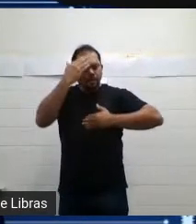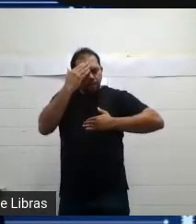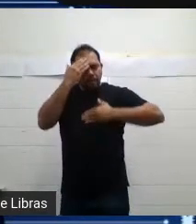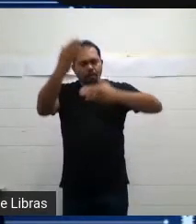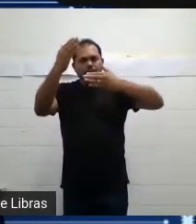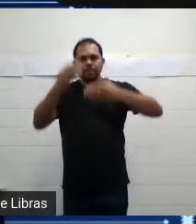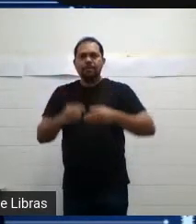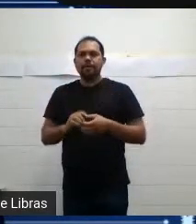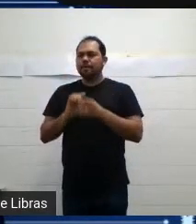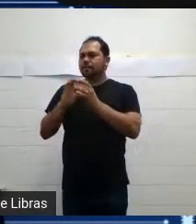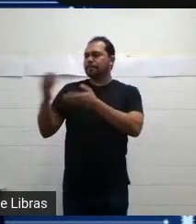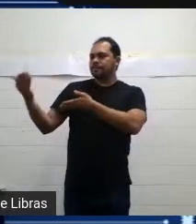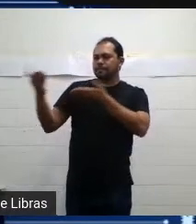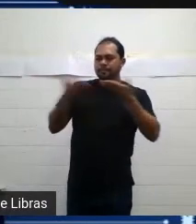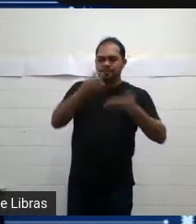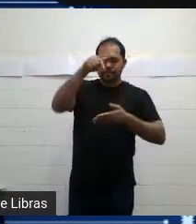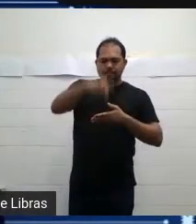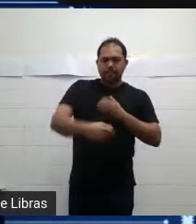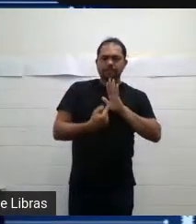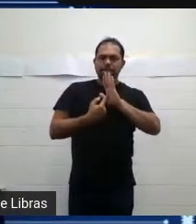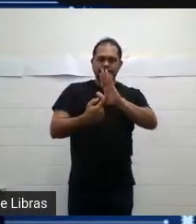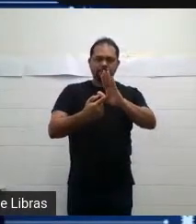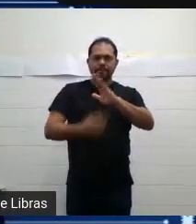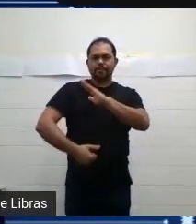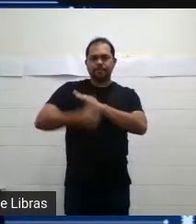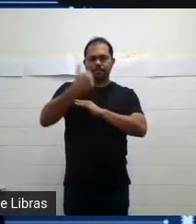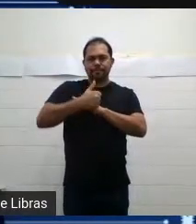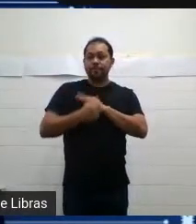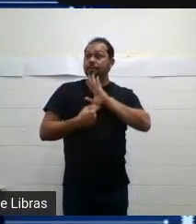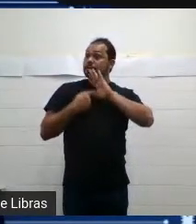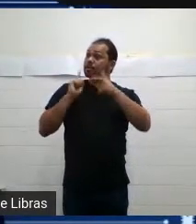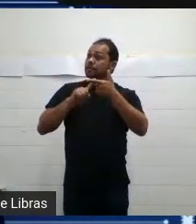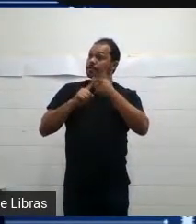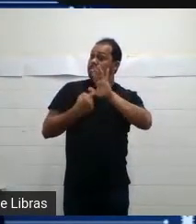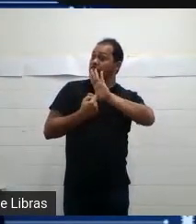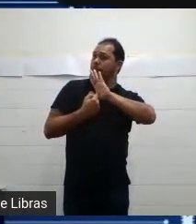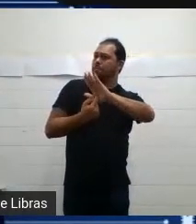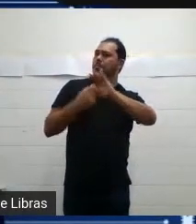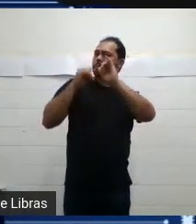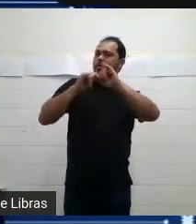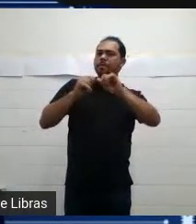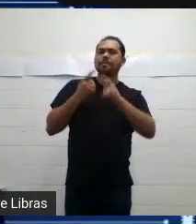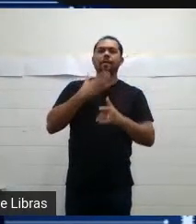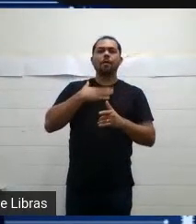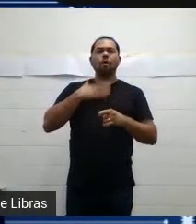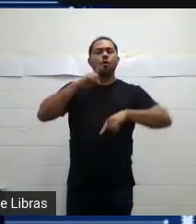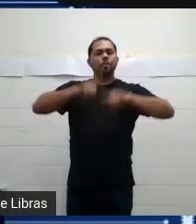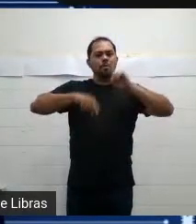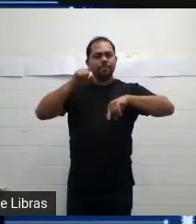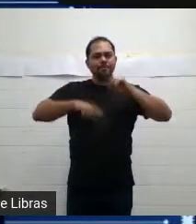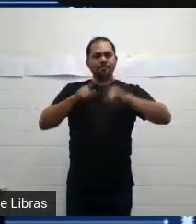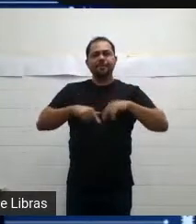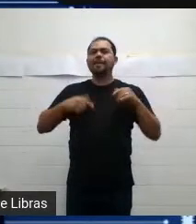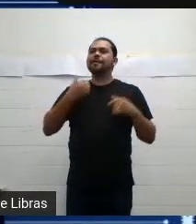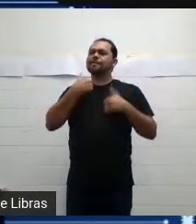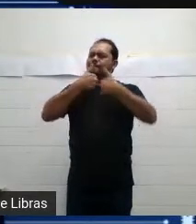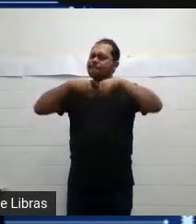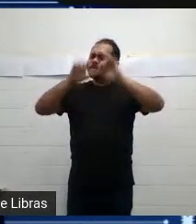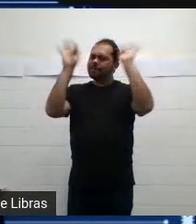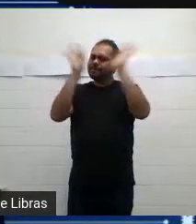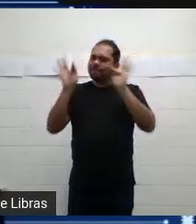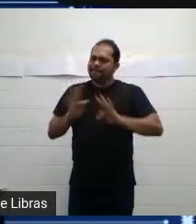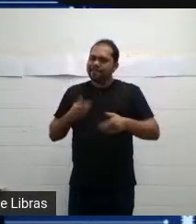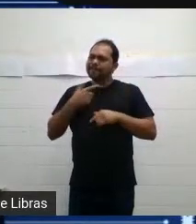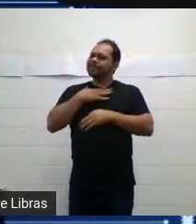oportunidade de participar dessa mostra, de mostrar o meu produto. Fico feliz que vocês gostaram, né? E que joguem realmente, baixem,